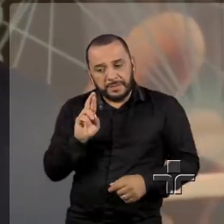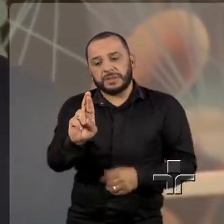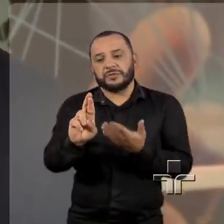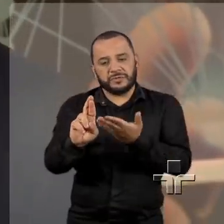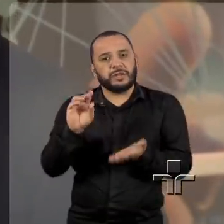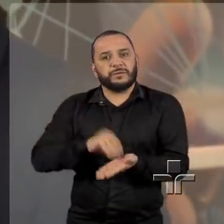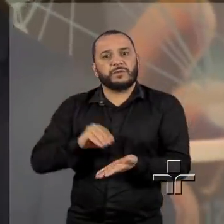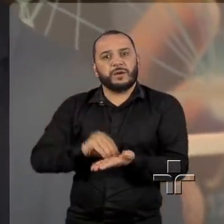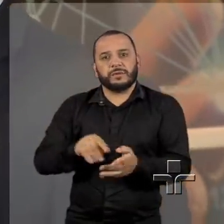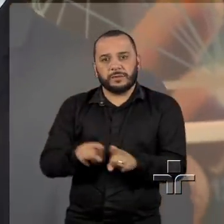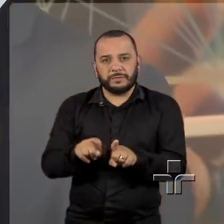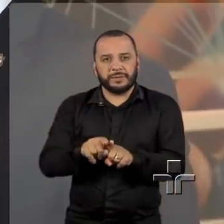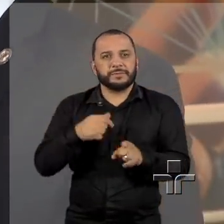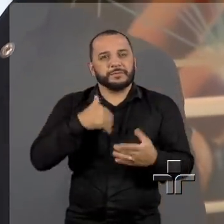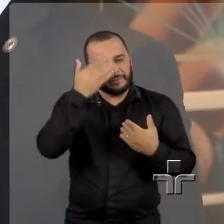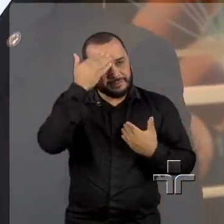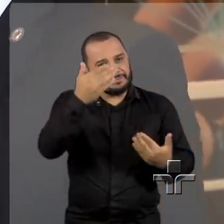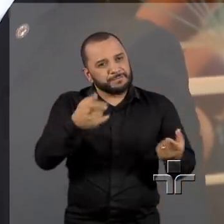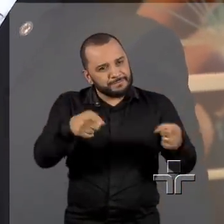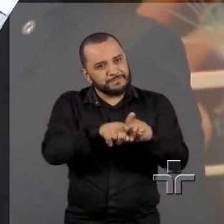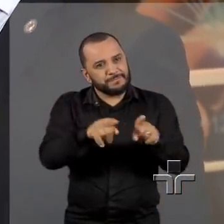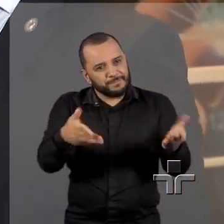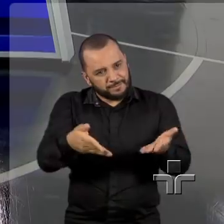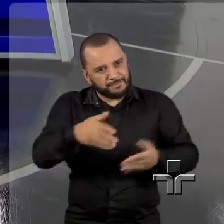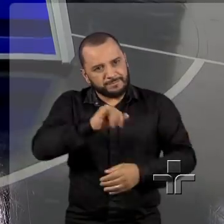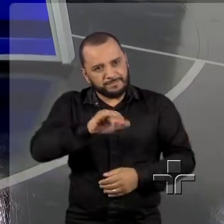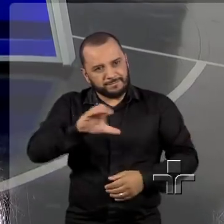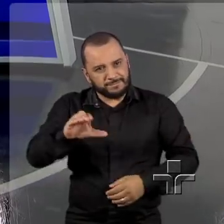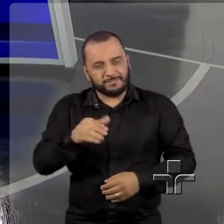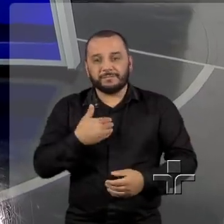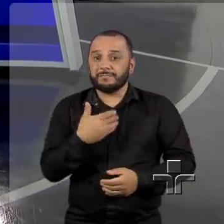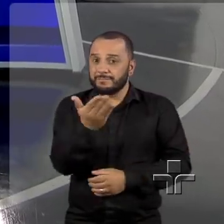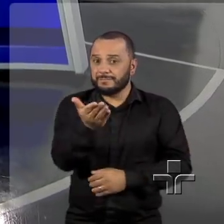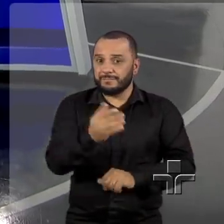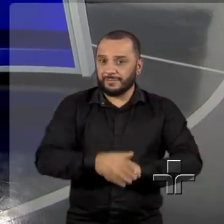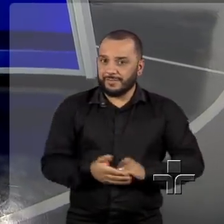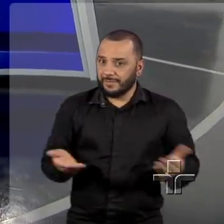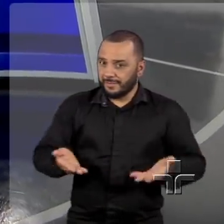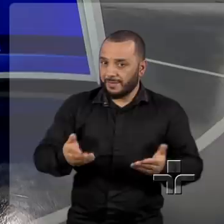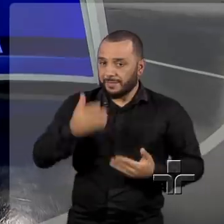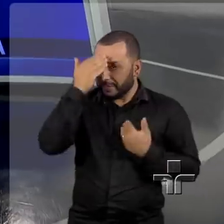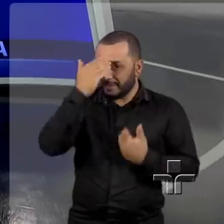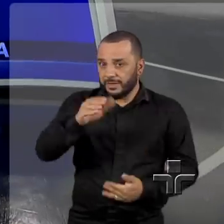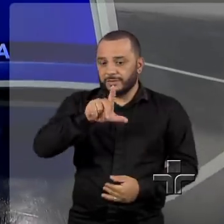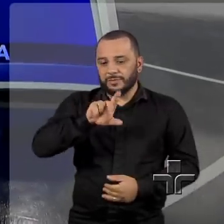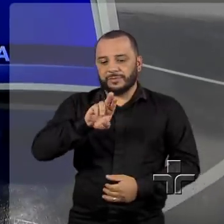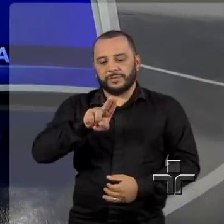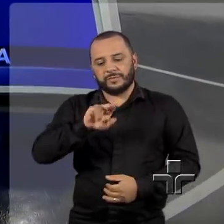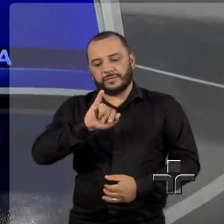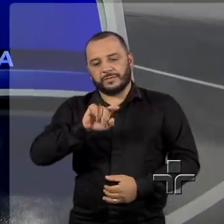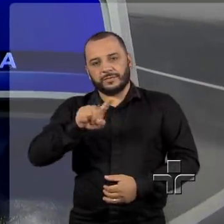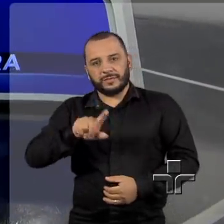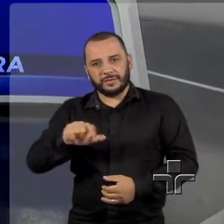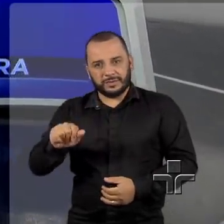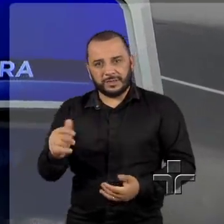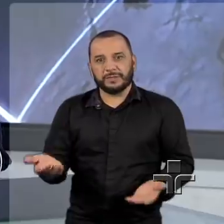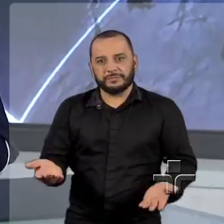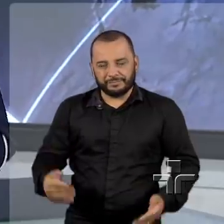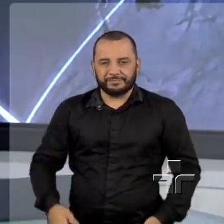essa parceria hoje no Jornal da Cultura. Com vocês aí no estúdio. Obrigada, Luísa, Rodrigo Prando, boa noite para